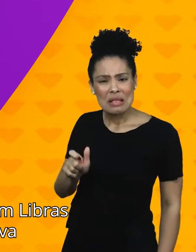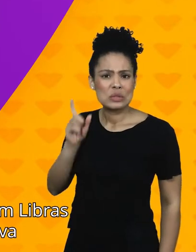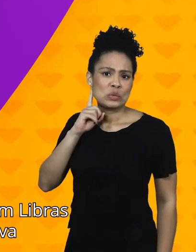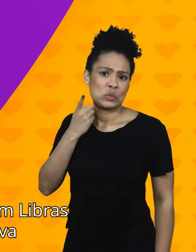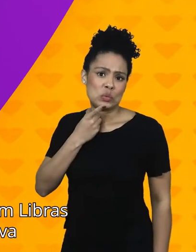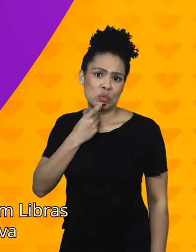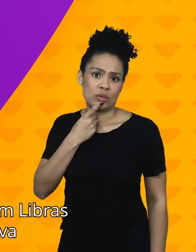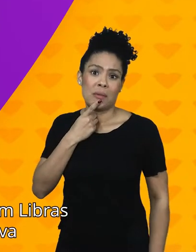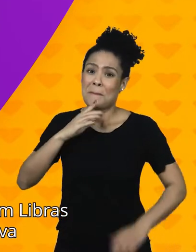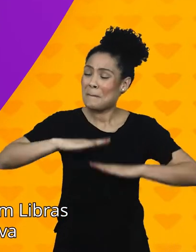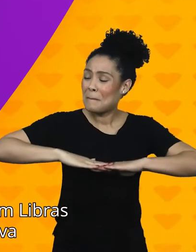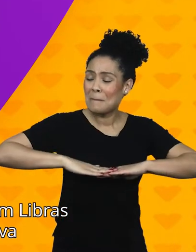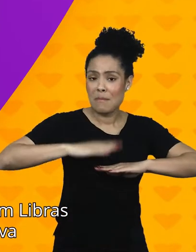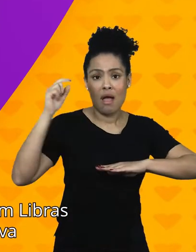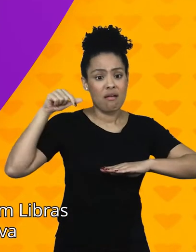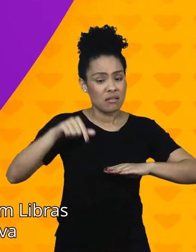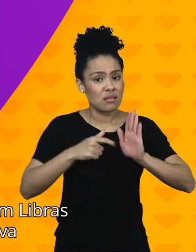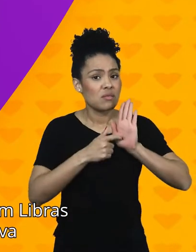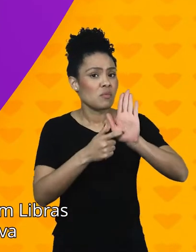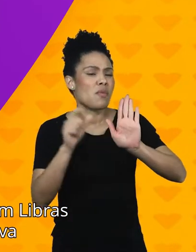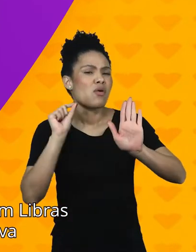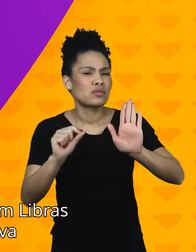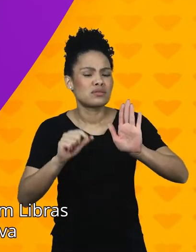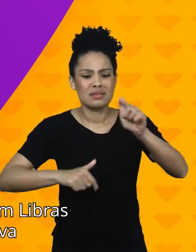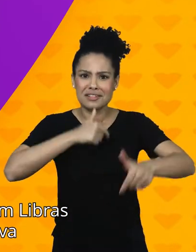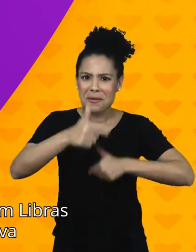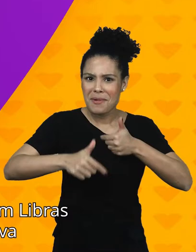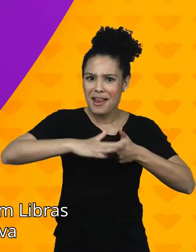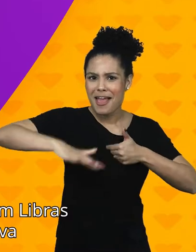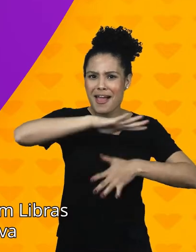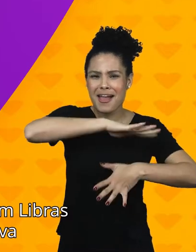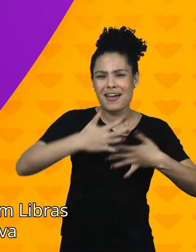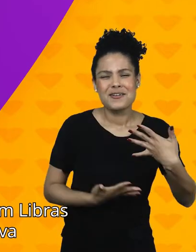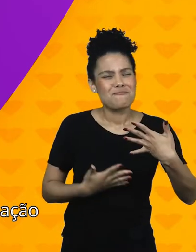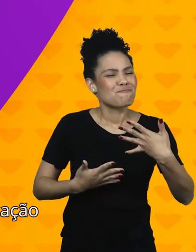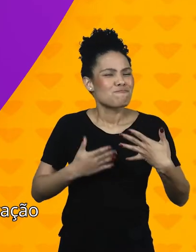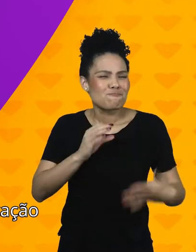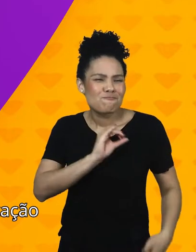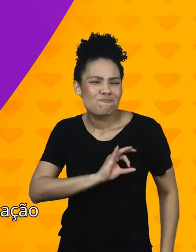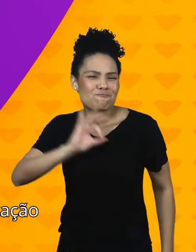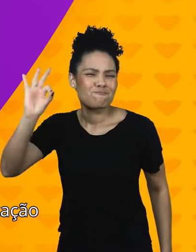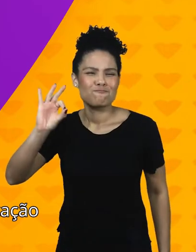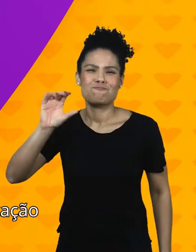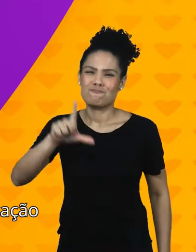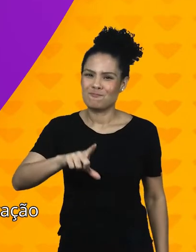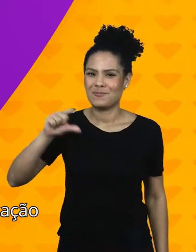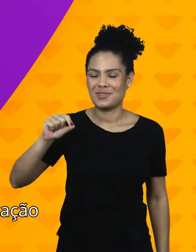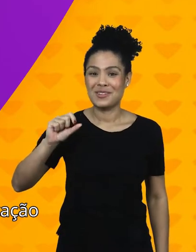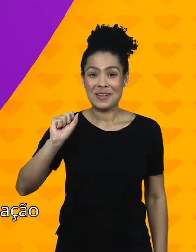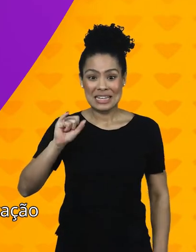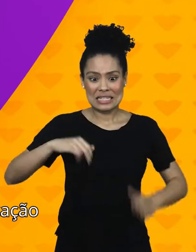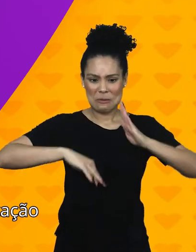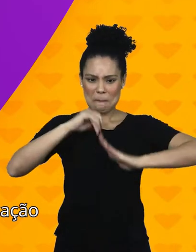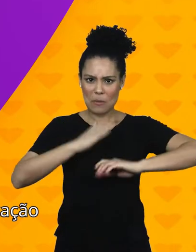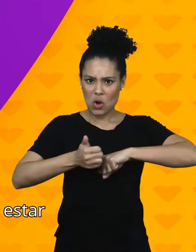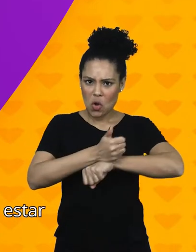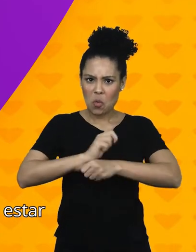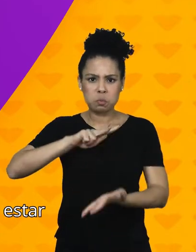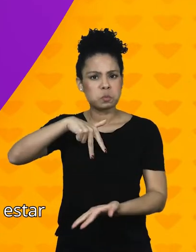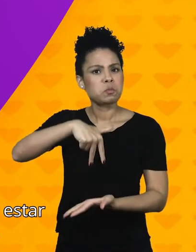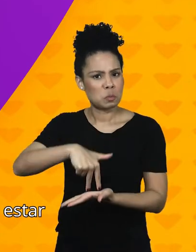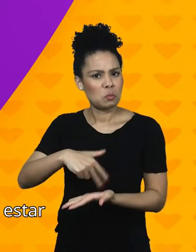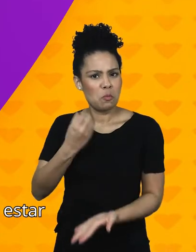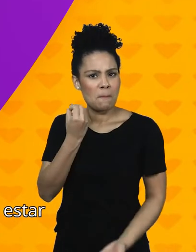Esse número indica que trabalhar com Libras pode ser uma ótima alternativa para quem busca uma boa colocação profissional.